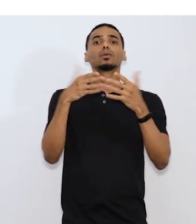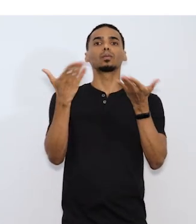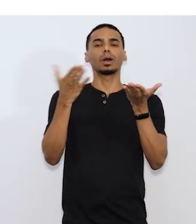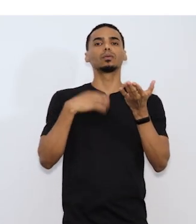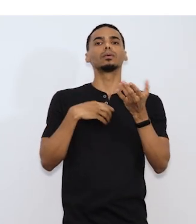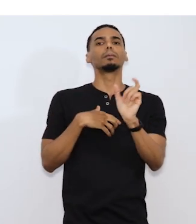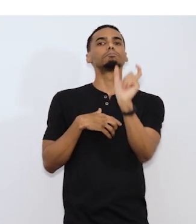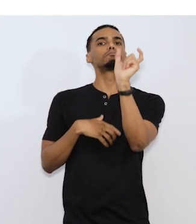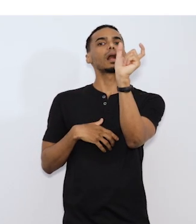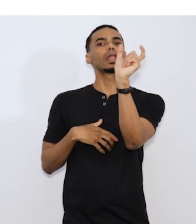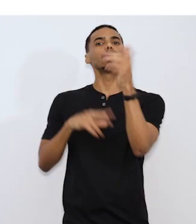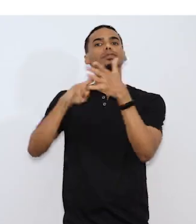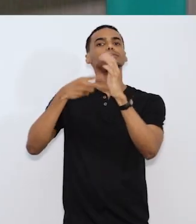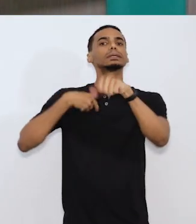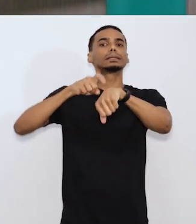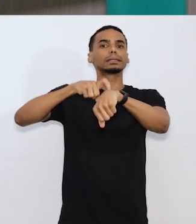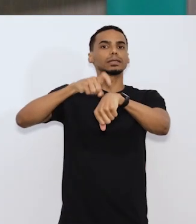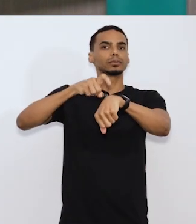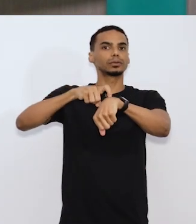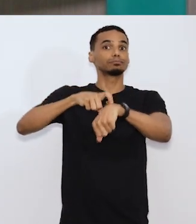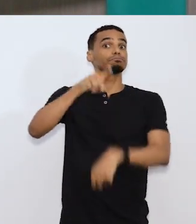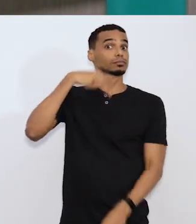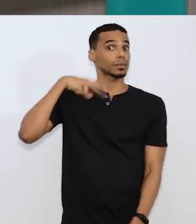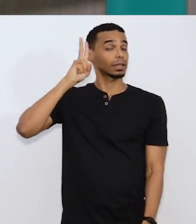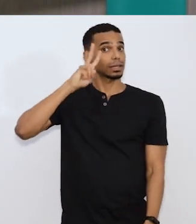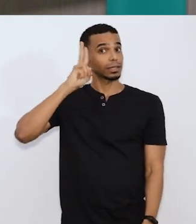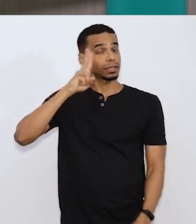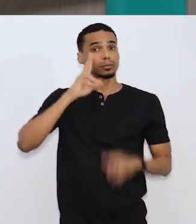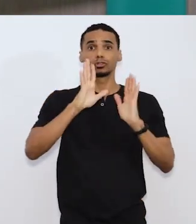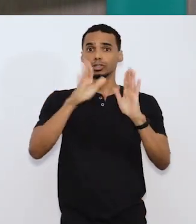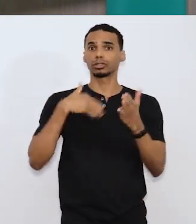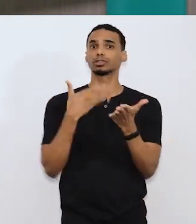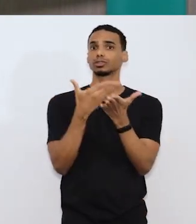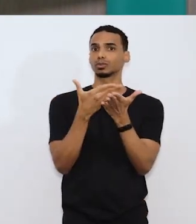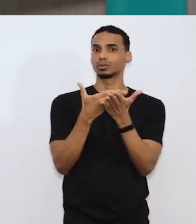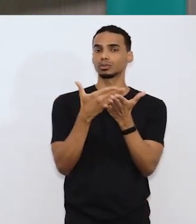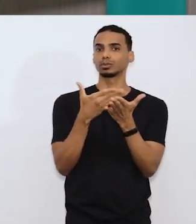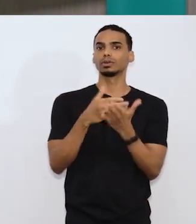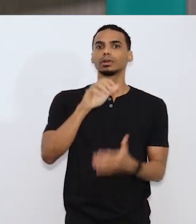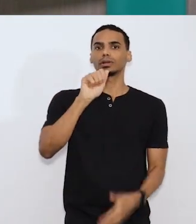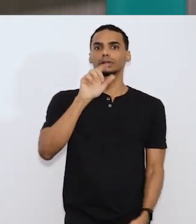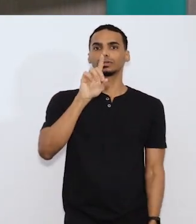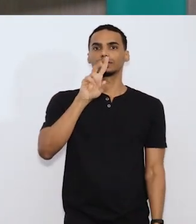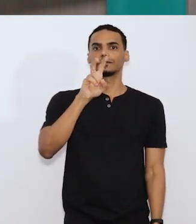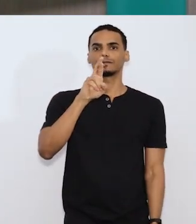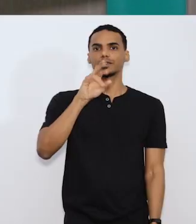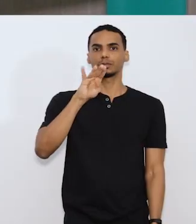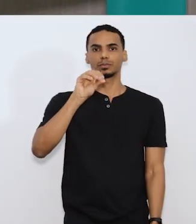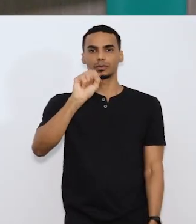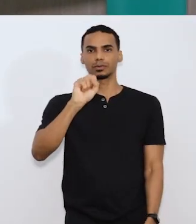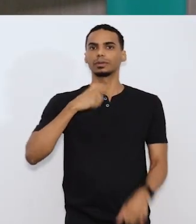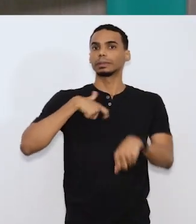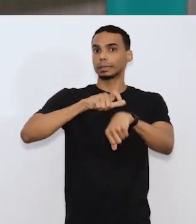expressa a noção de tempo? E olha que nós estudamos aí, né, os advérbios, que existem aí os advérbios de tempo, e